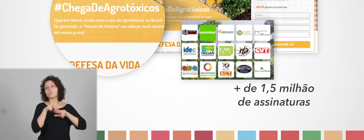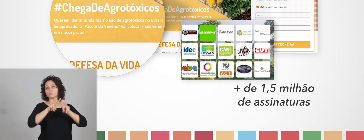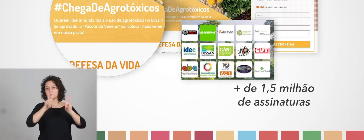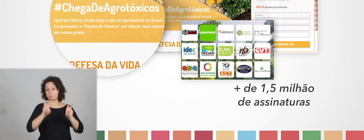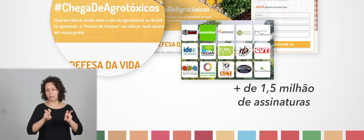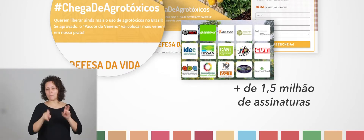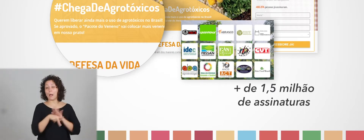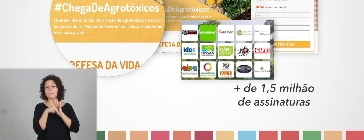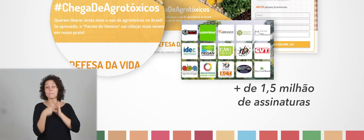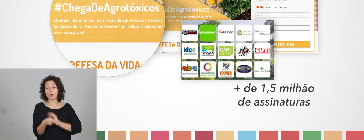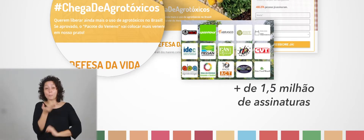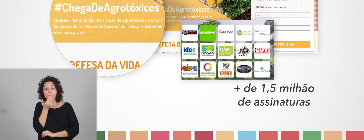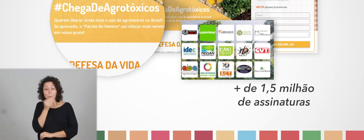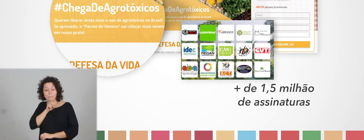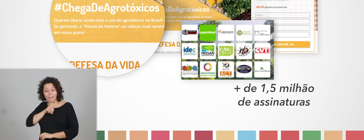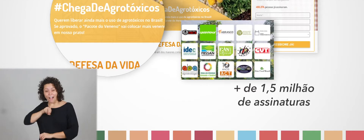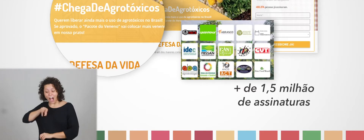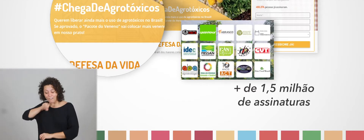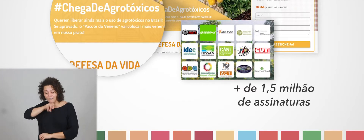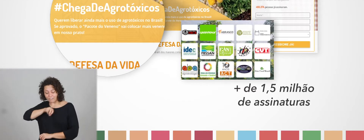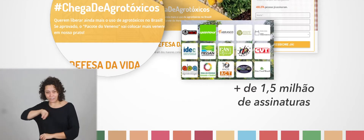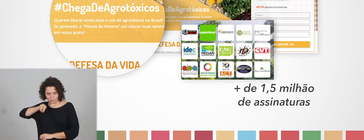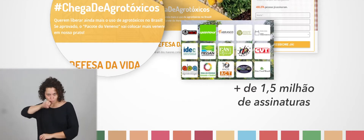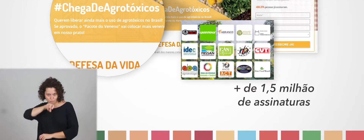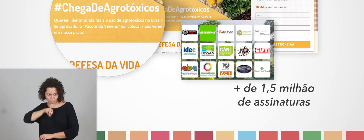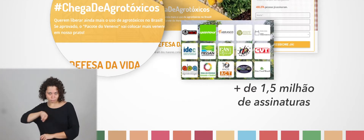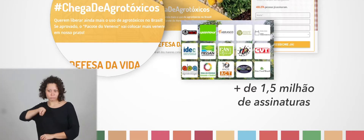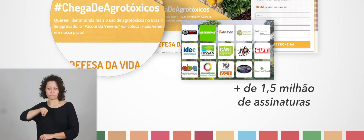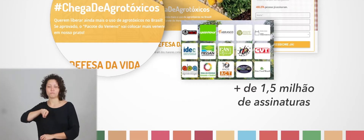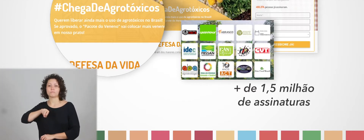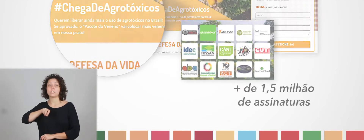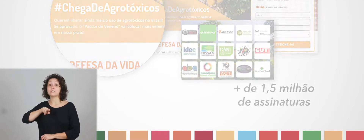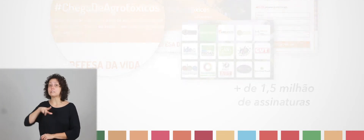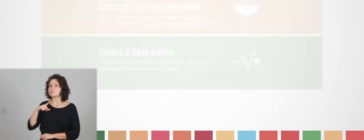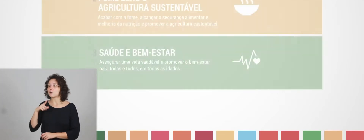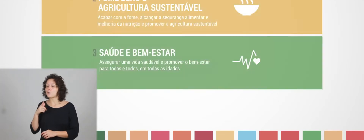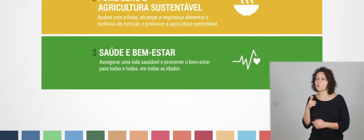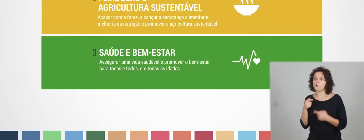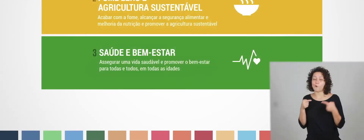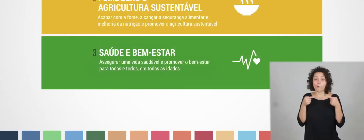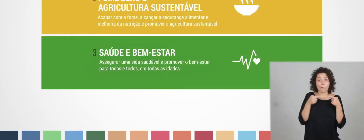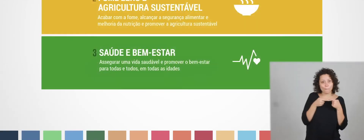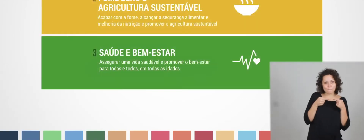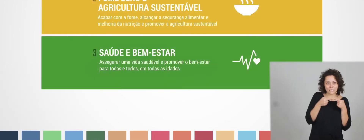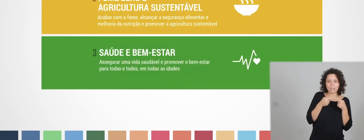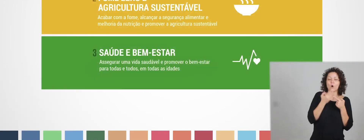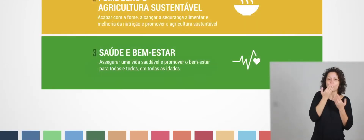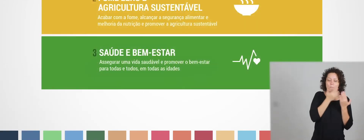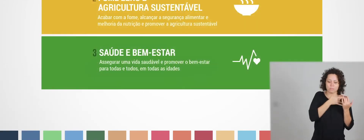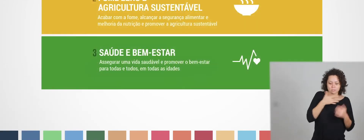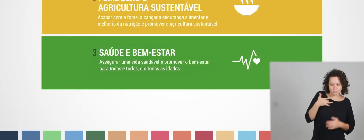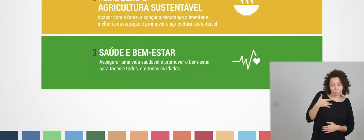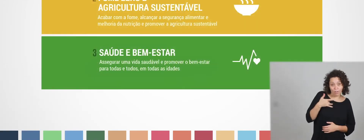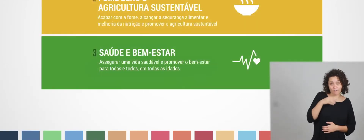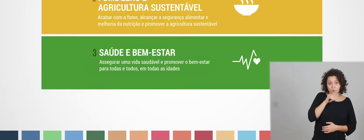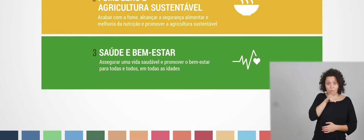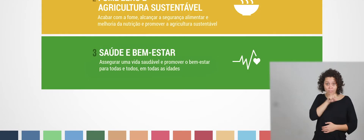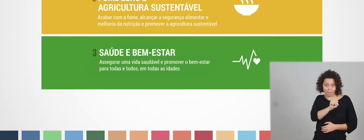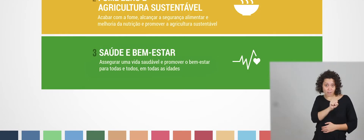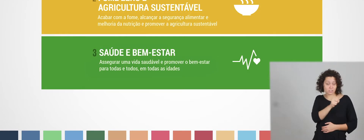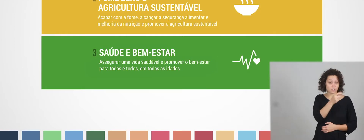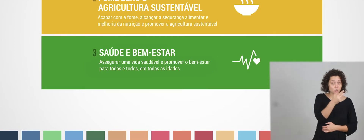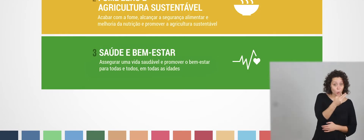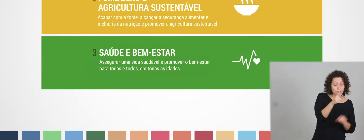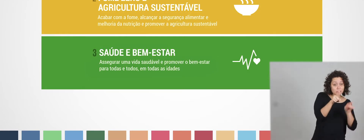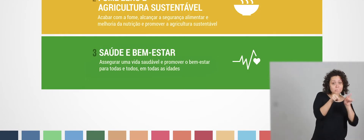questão dos agrotóxicos, da alimentação saudável, então tem relação tanto com o ODS 2 quanto o ODS 3, a questão da fome,